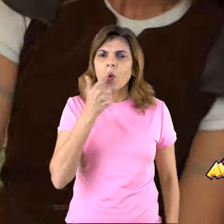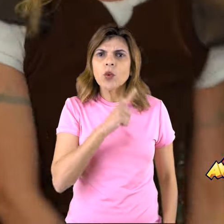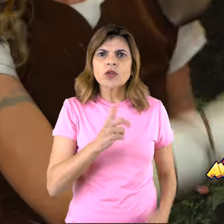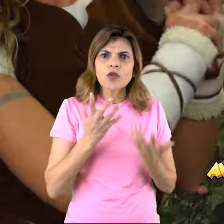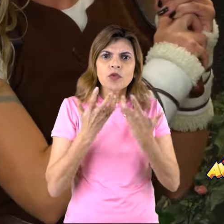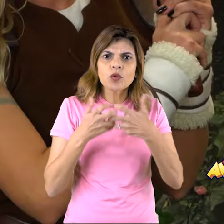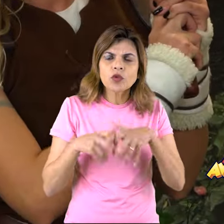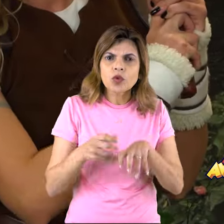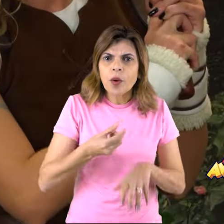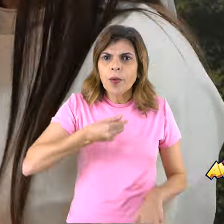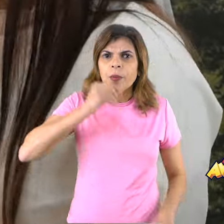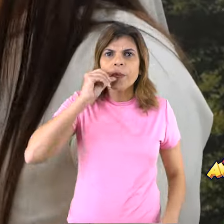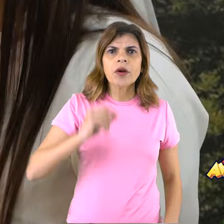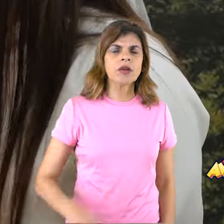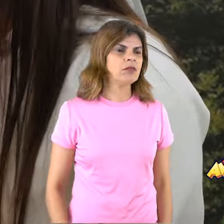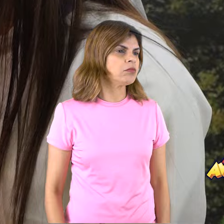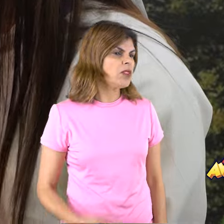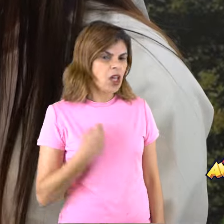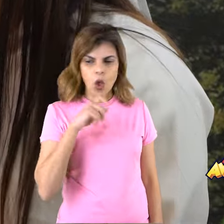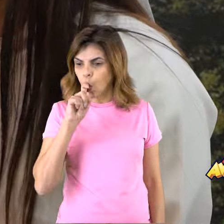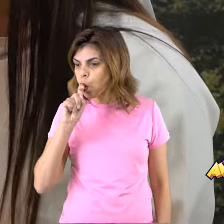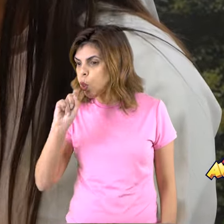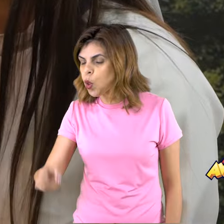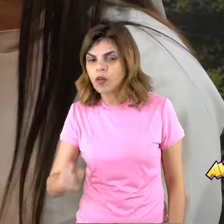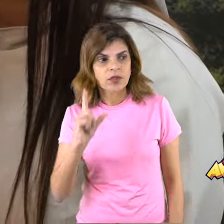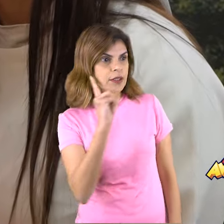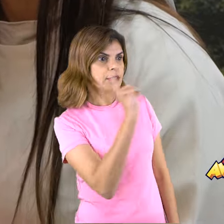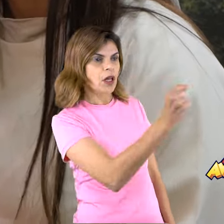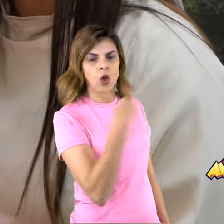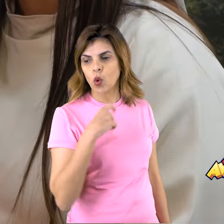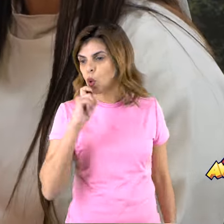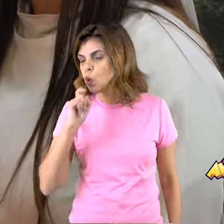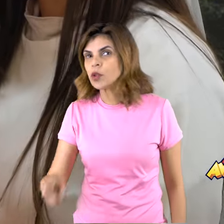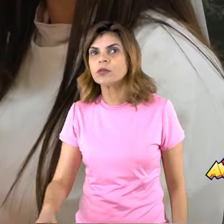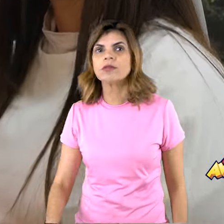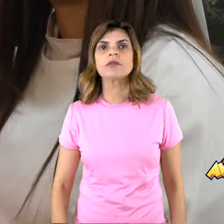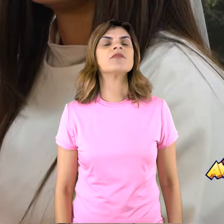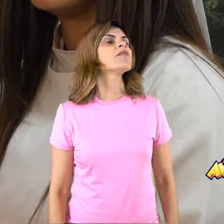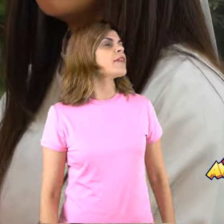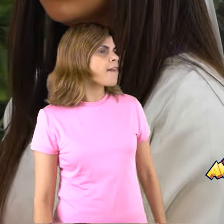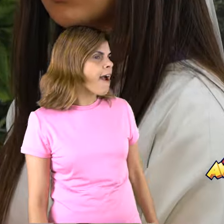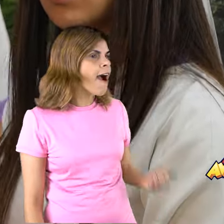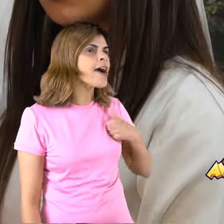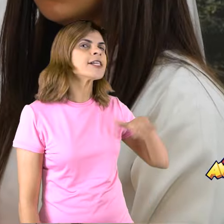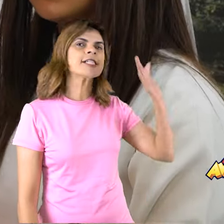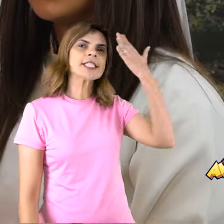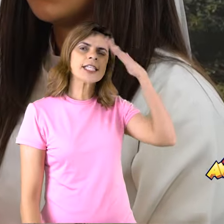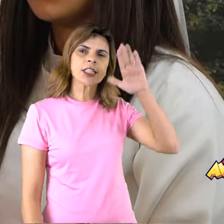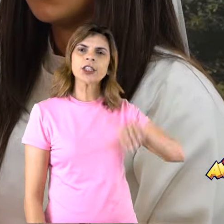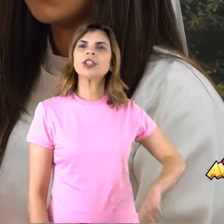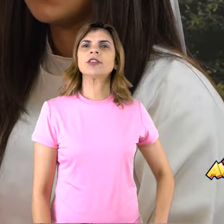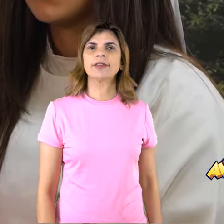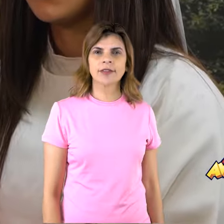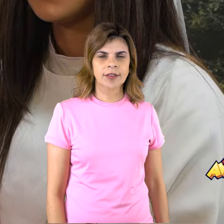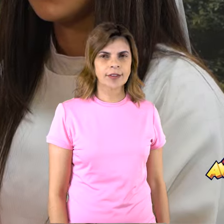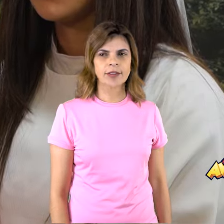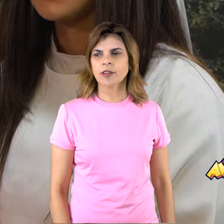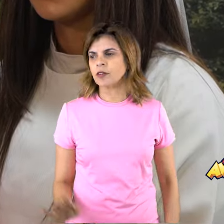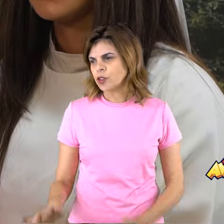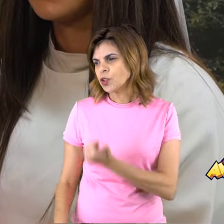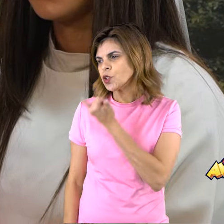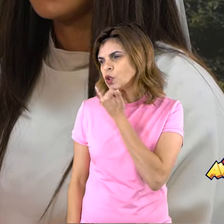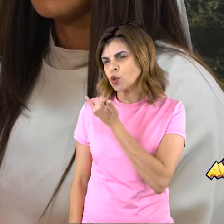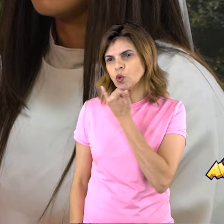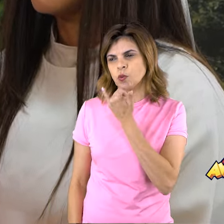funcionando? Porque eu cuspi quando vocês saíram! Ah! Agora eu entendi tudo, Alice! Olha, me